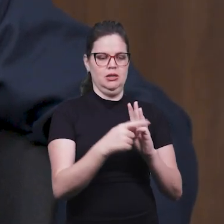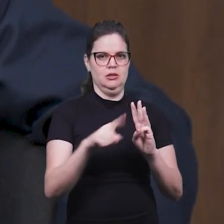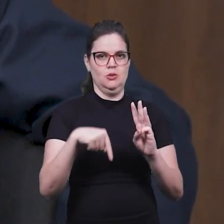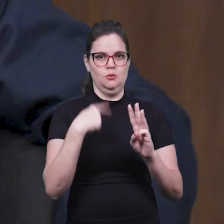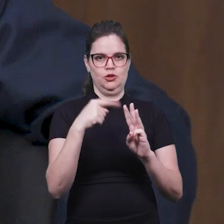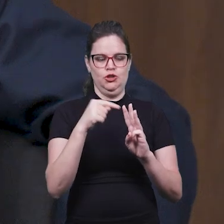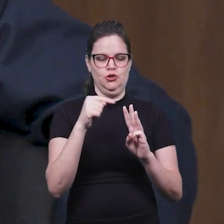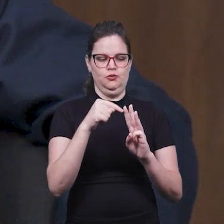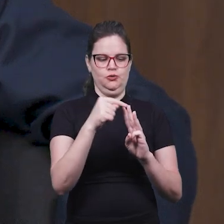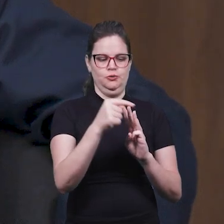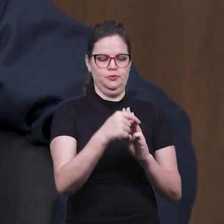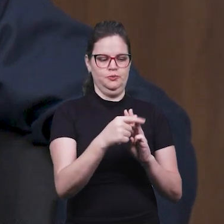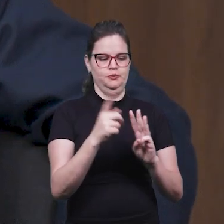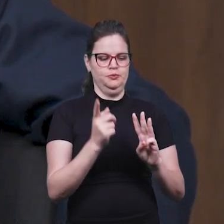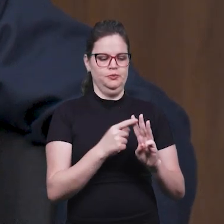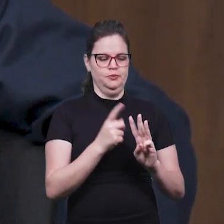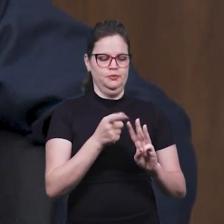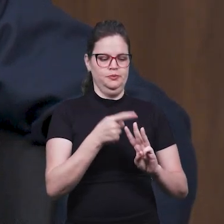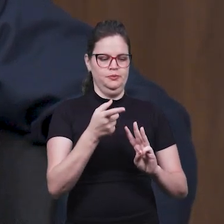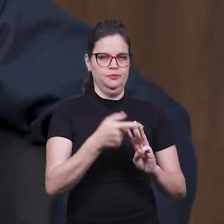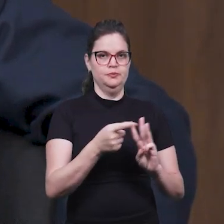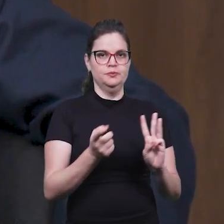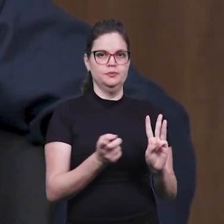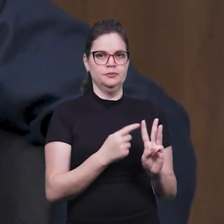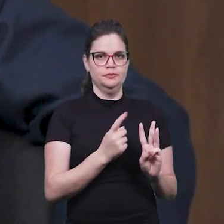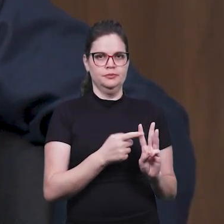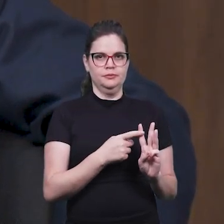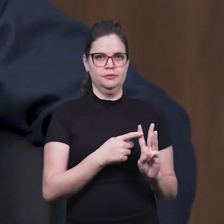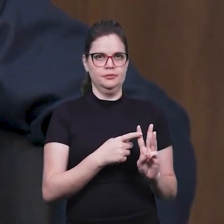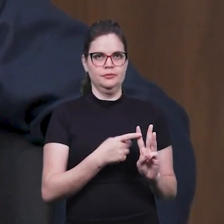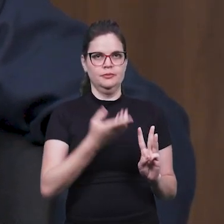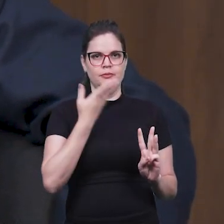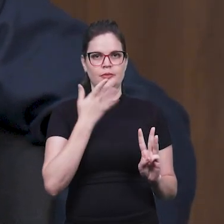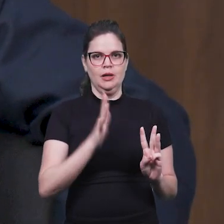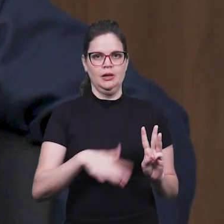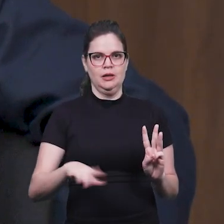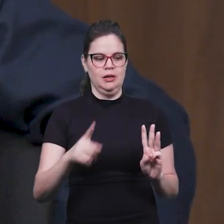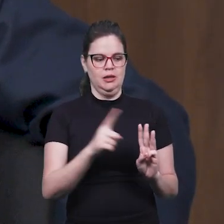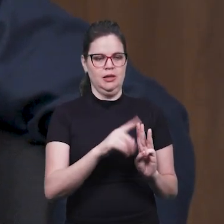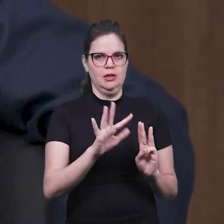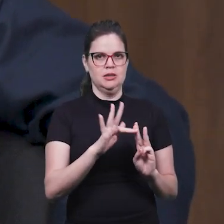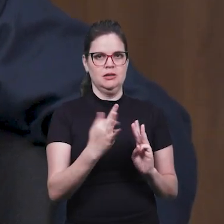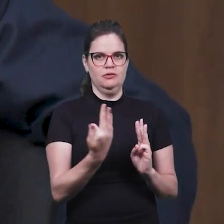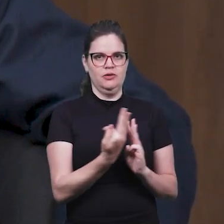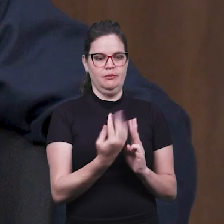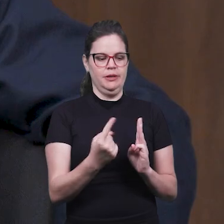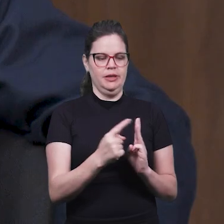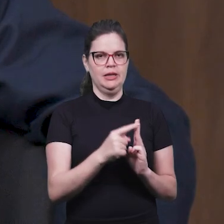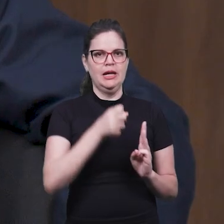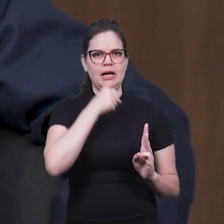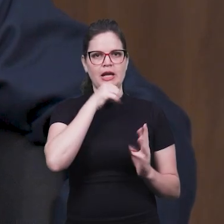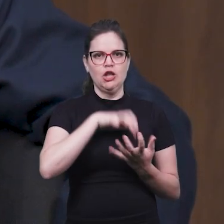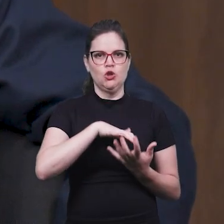de atuação. A criança, a família e o idoso. Né?